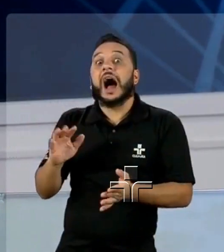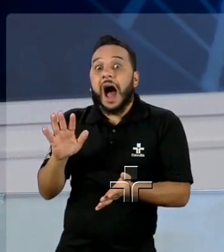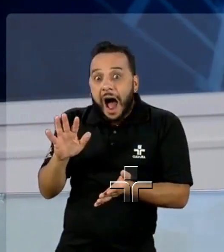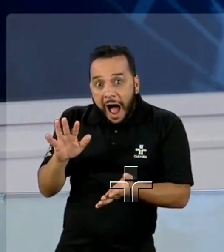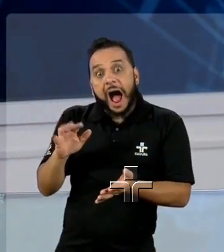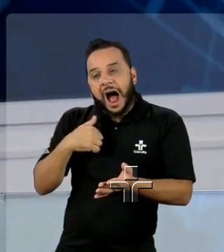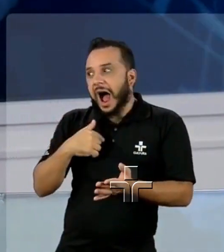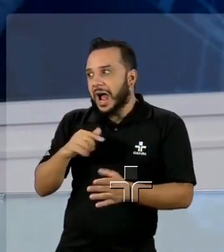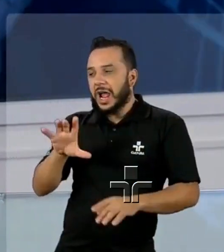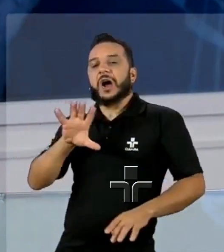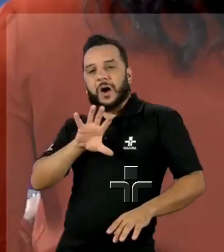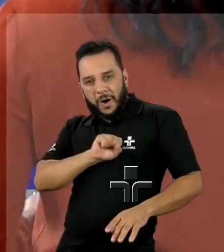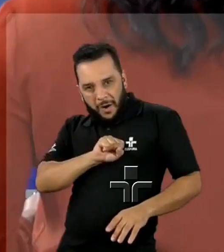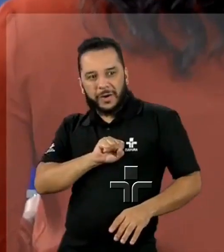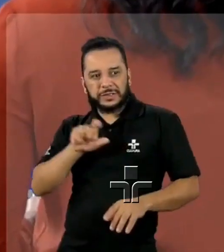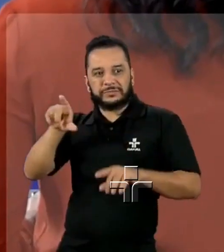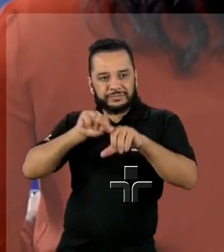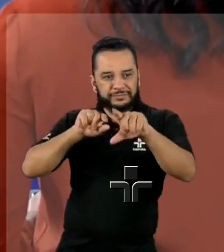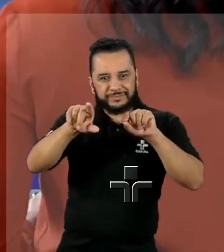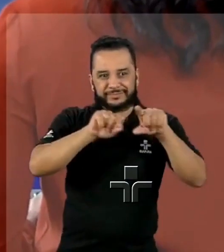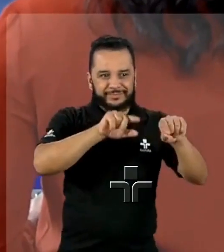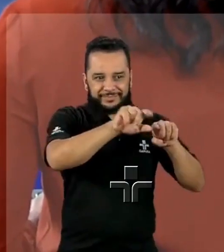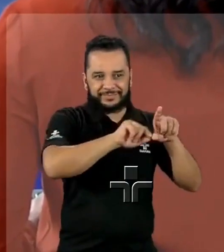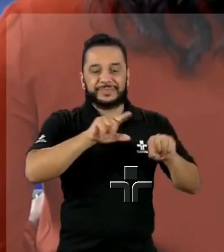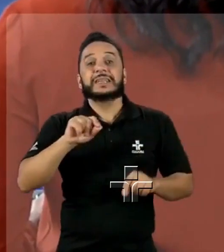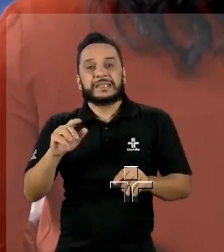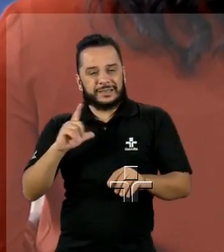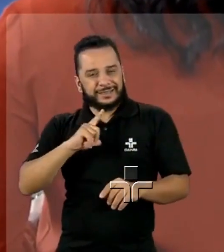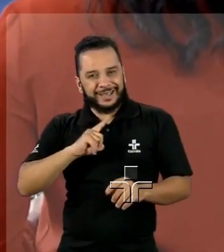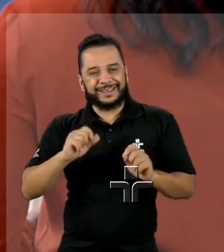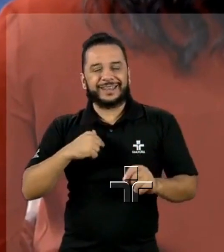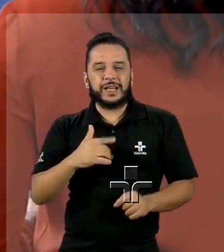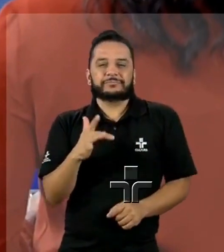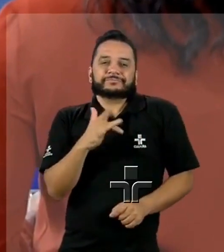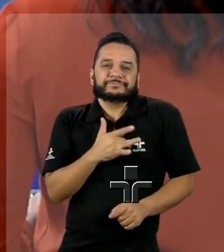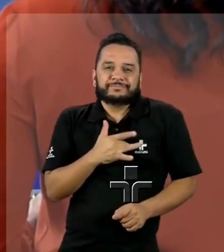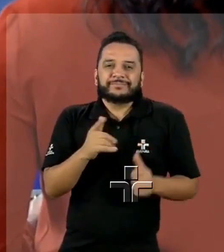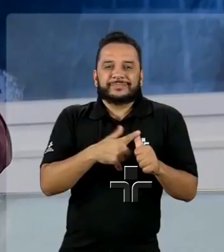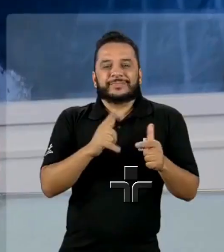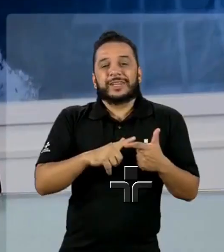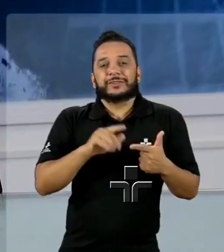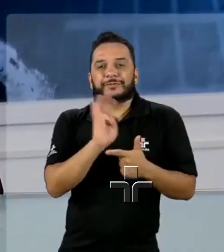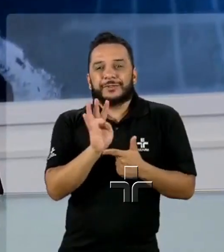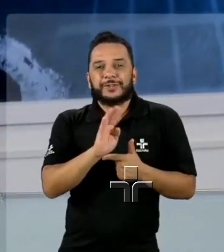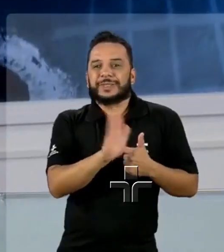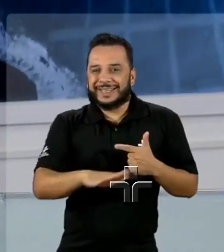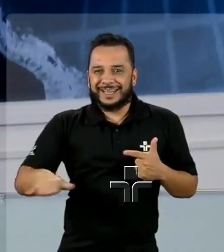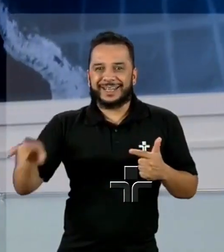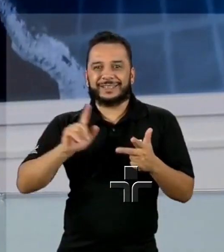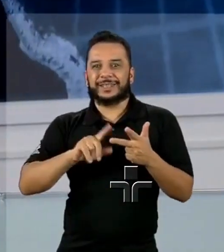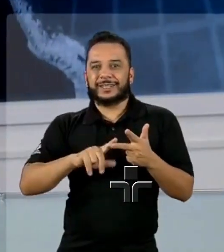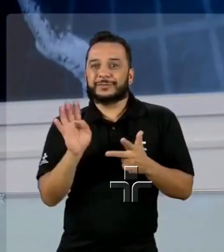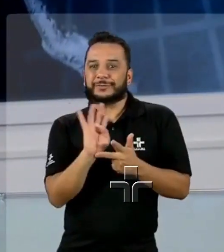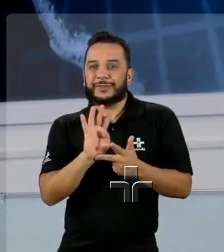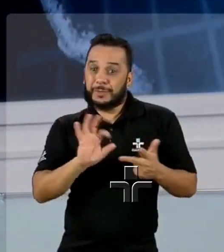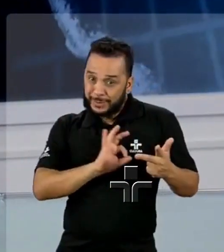menu, porque colocava filmes semelhantes. Filme romântico, infantil, bobo, Marvel, policial. Por que eu estou dizendo isso? Porque eu acho que essa fala